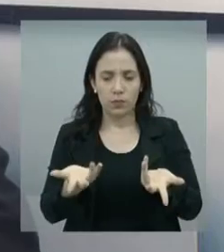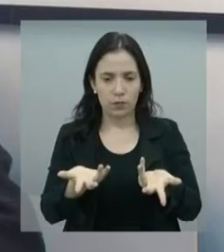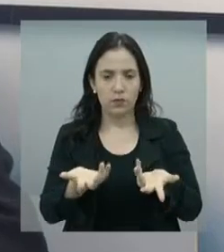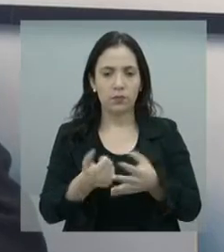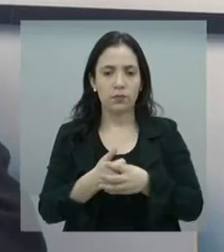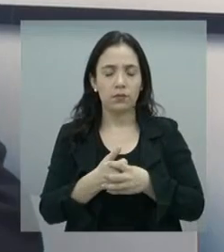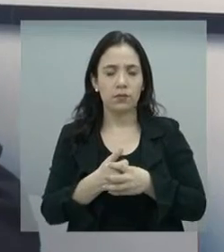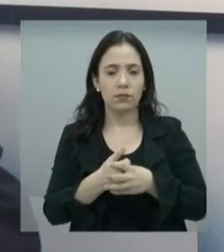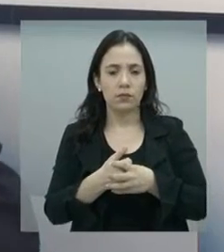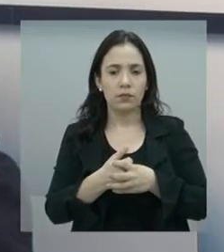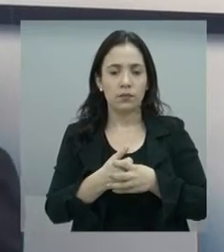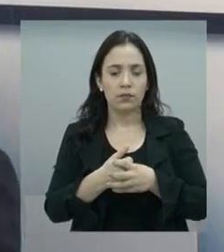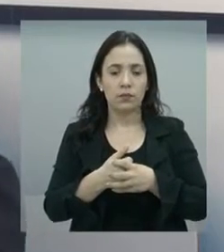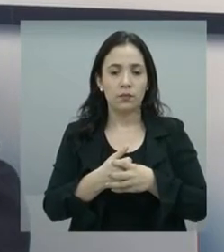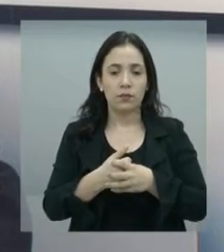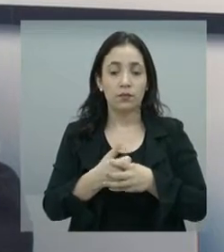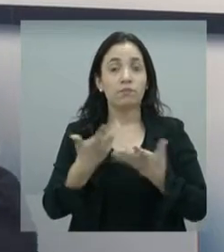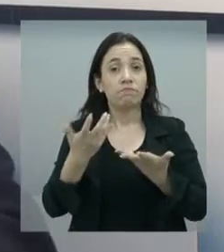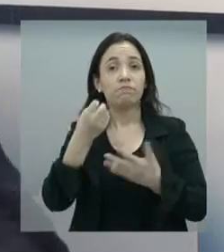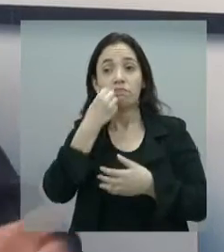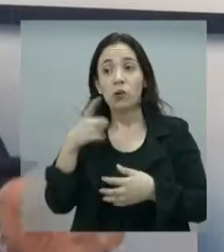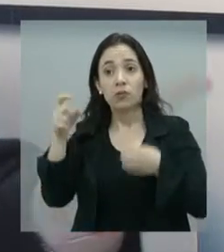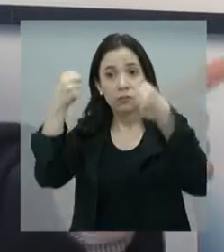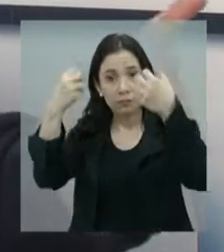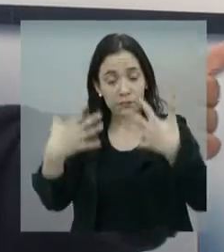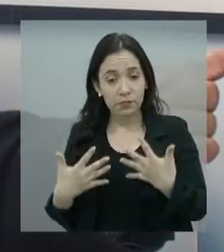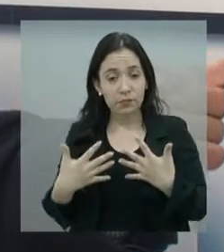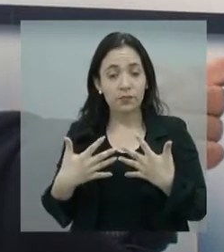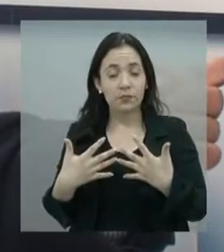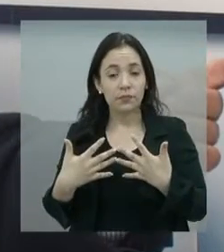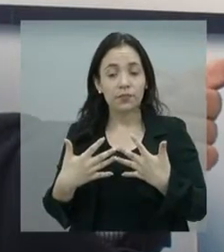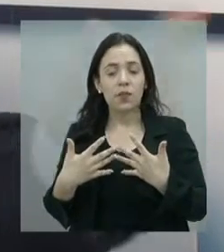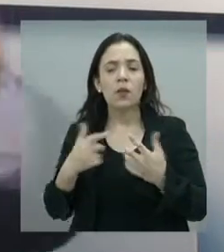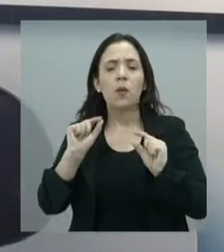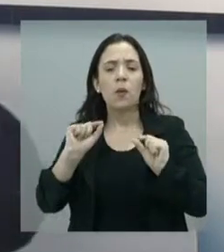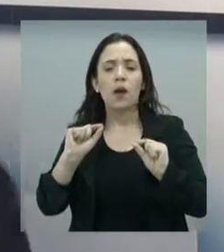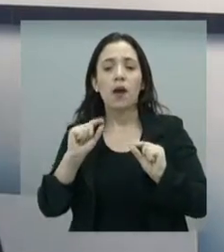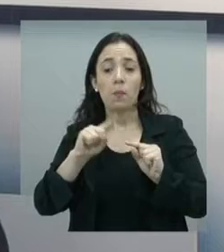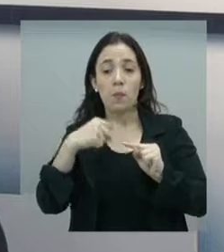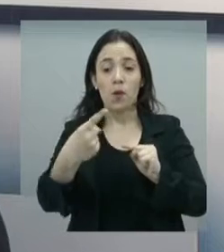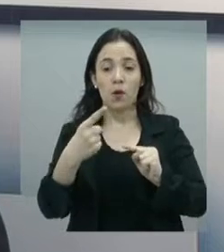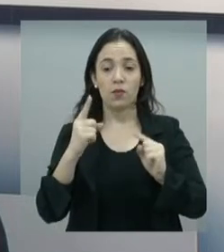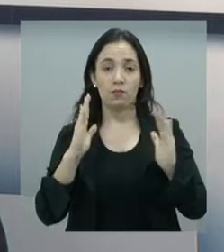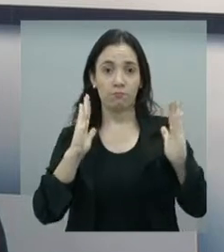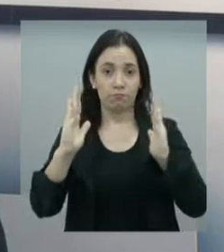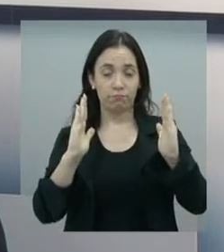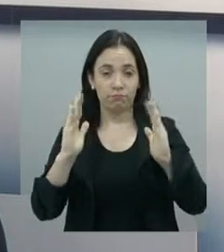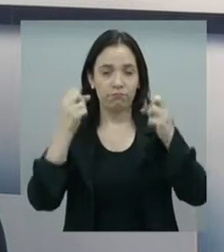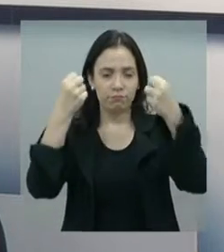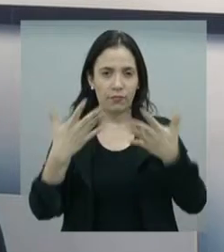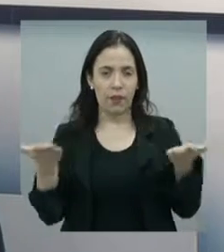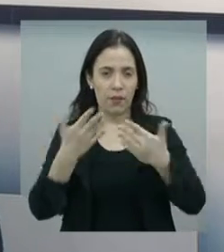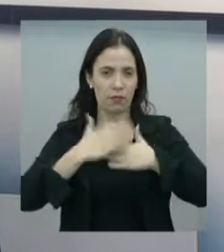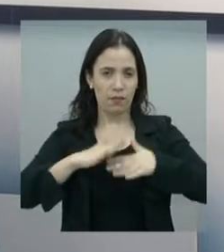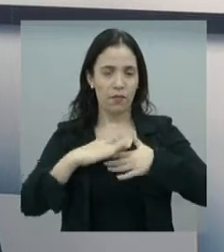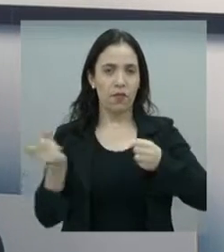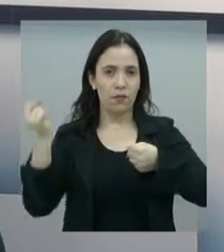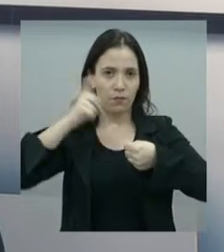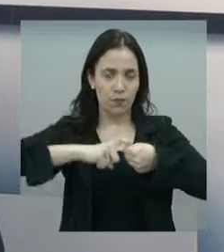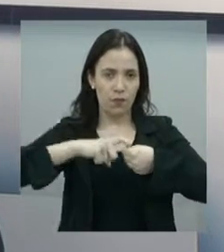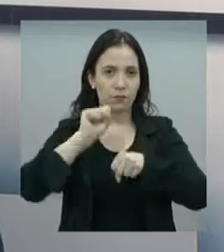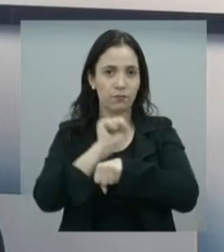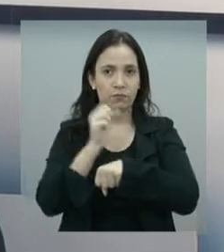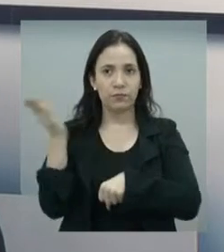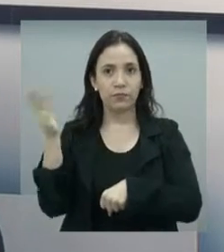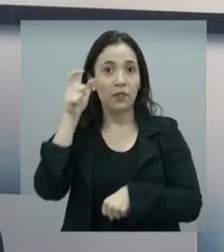com Mas essa a boa política. Eu quero saber com essa boa política, como é que o senhor pensa, que deve ser essa boa política. Eu não posso bloco, eu tenho que ir para um rápido intervalo e volto já com o